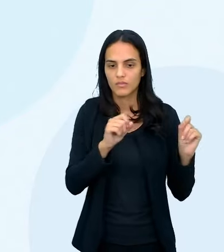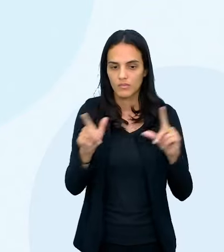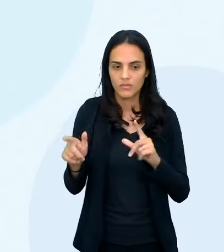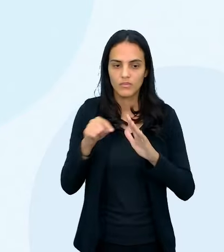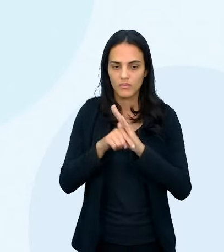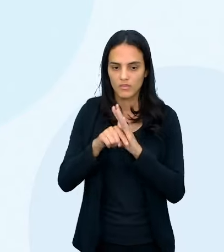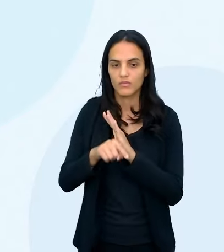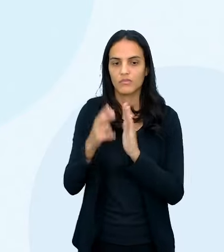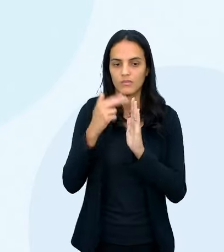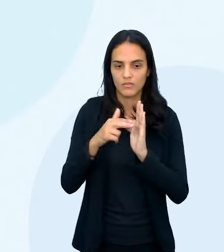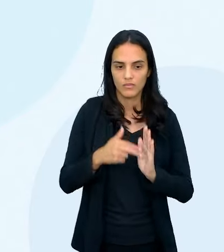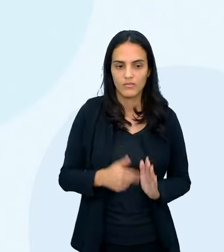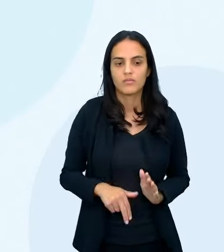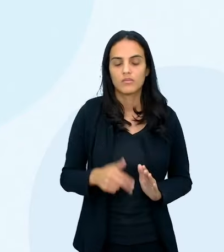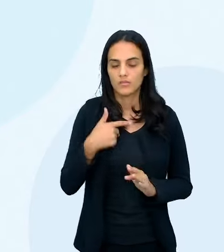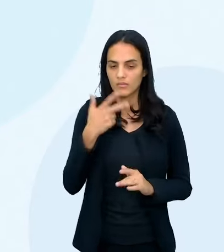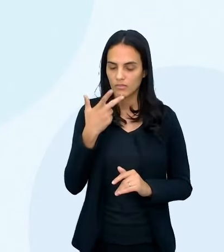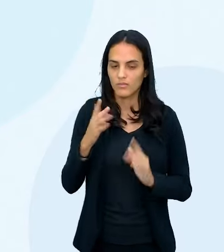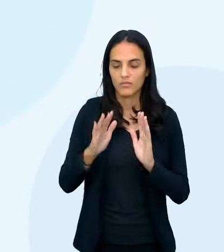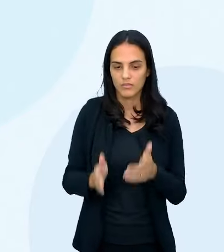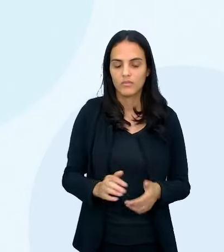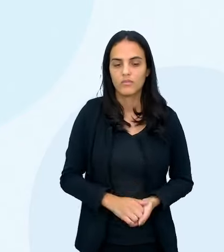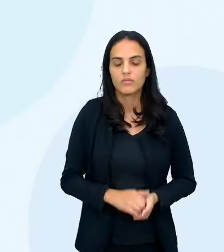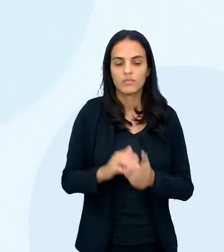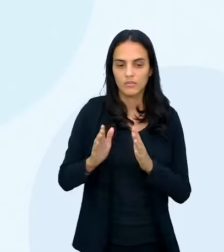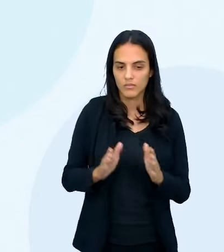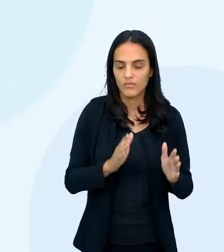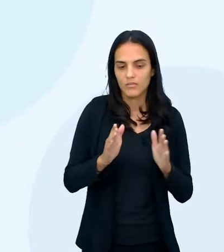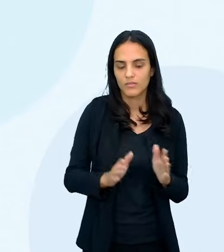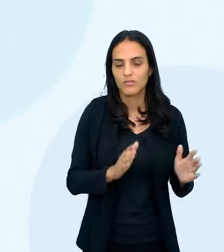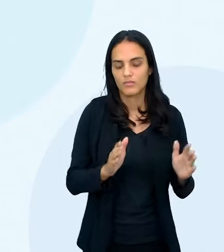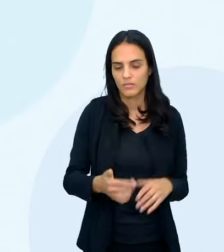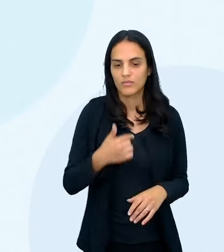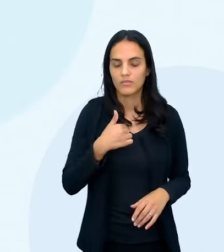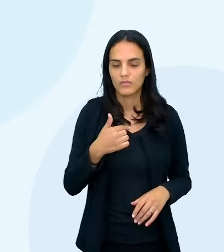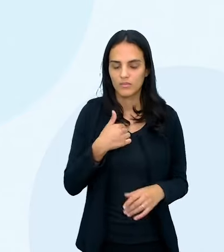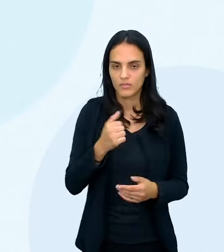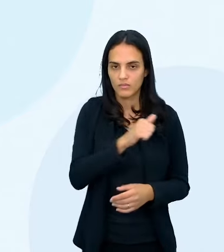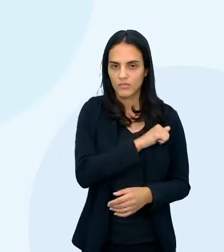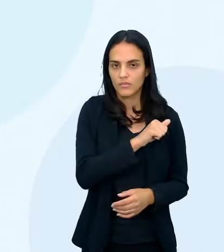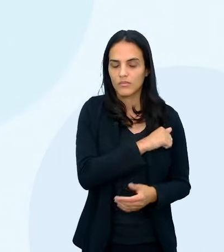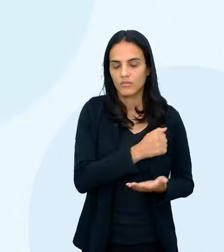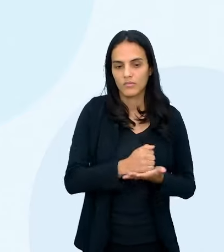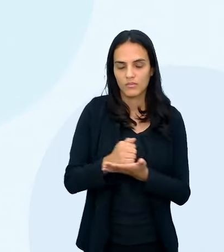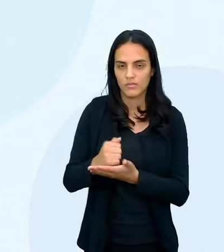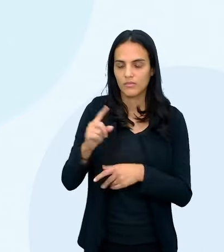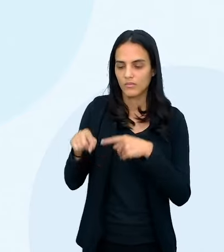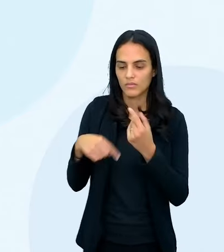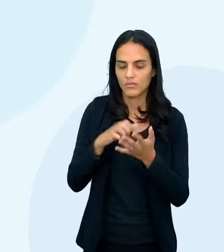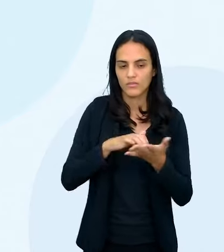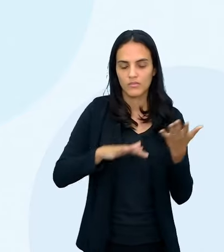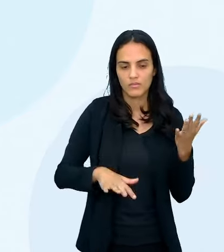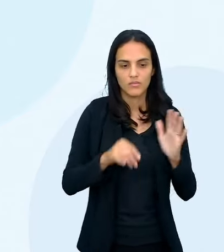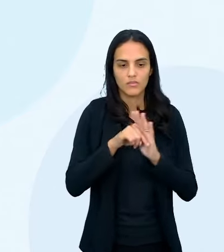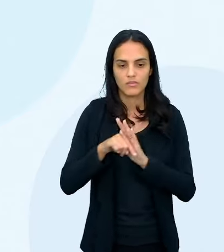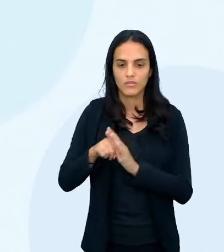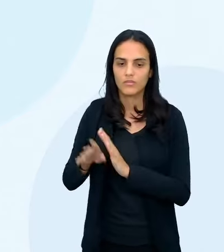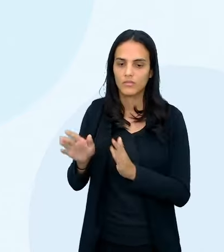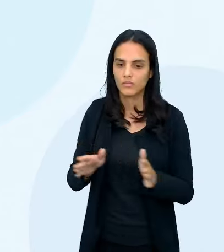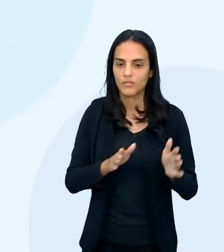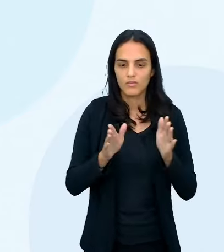dos registros, que foi isso que eu acabei de falar, né? O produto, né, que o aluno entrega depois das atividades, a análise da